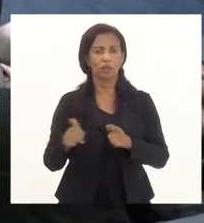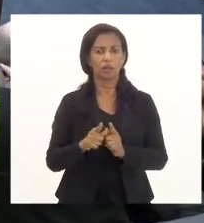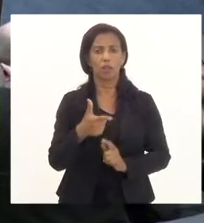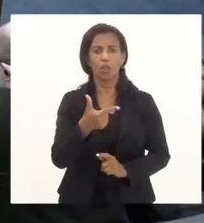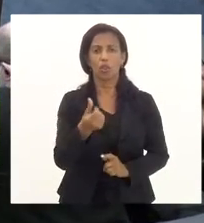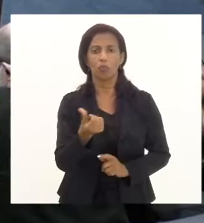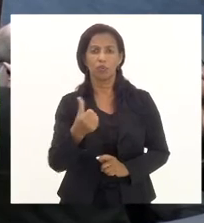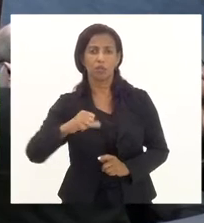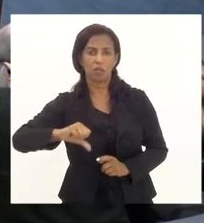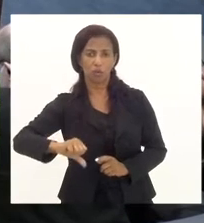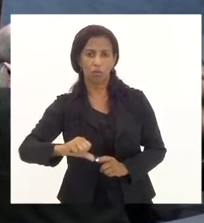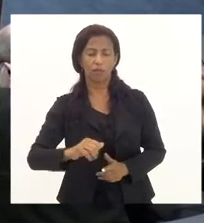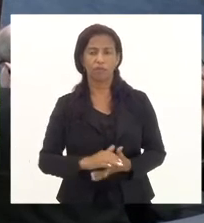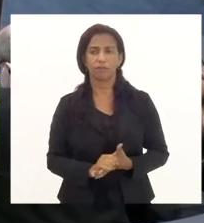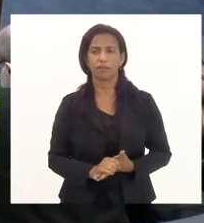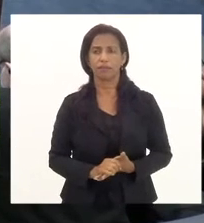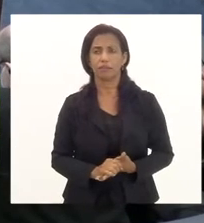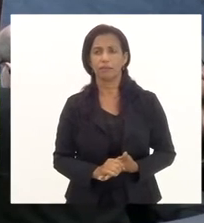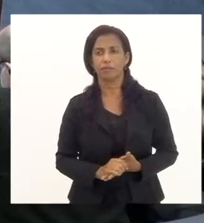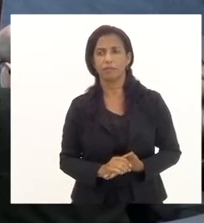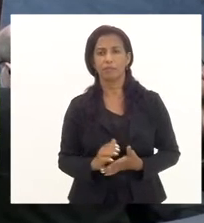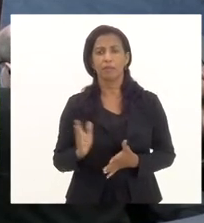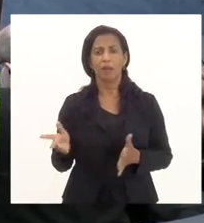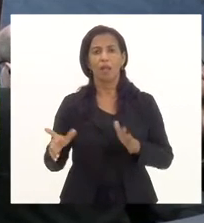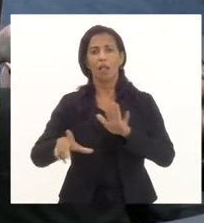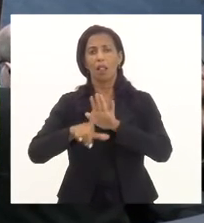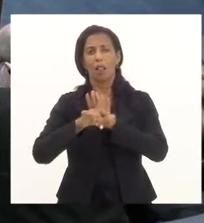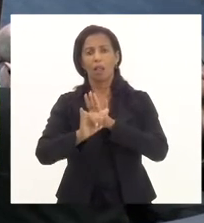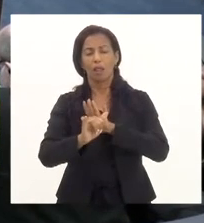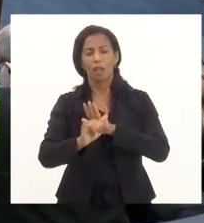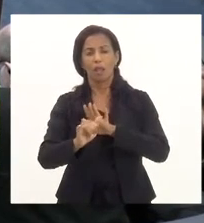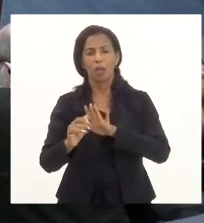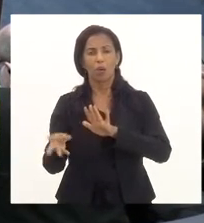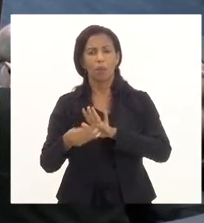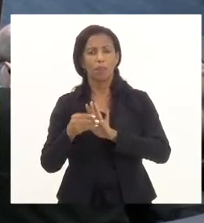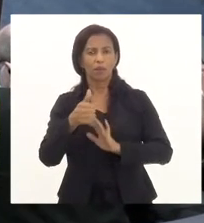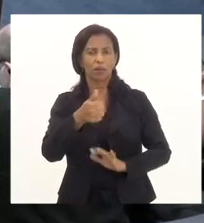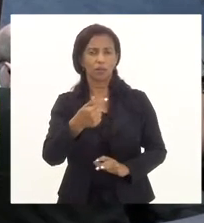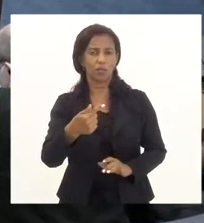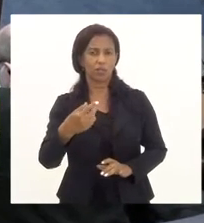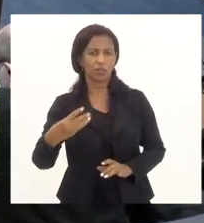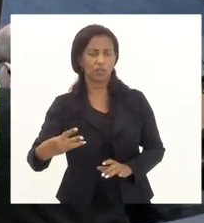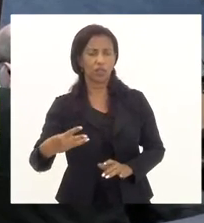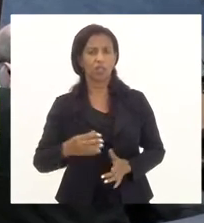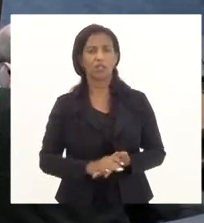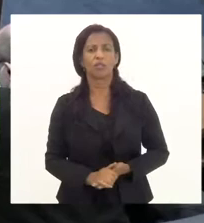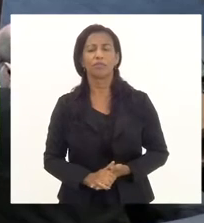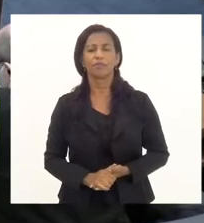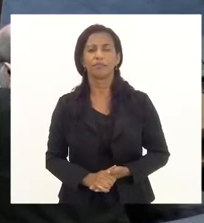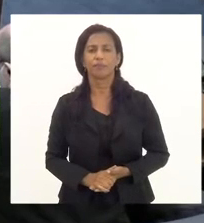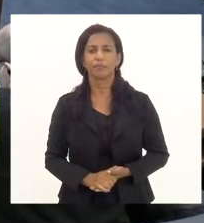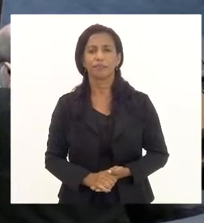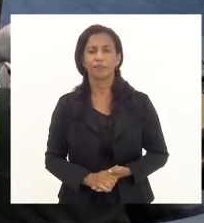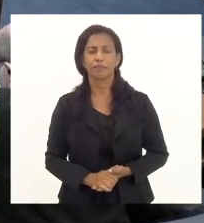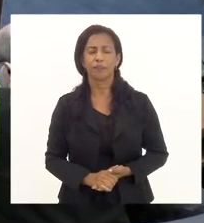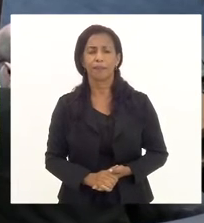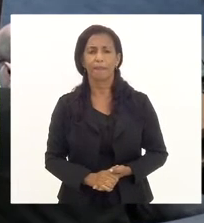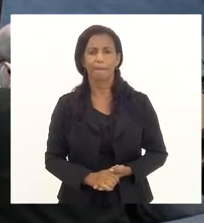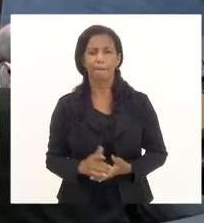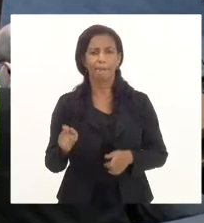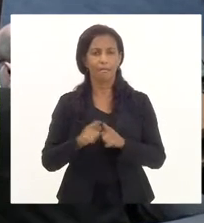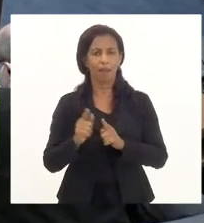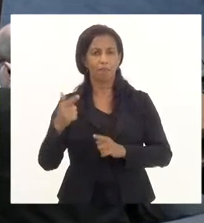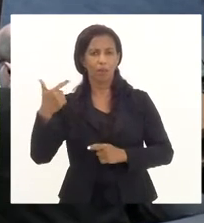em 2019 né devido a lei complementar 173 a emenda constitucional 103 é